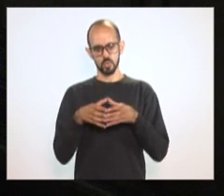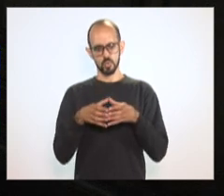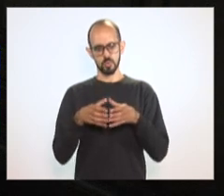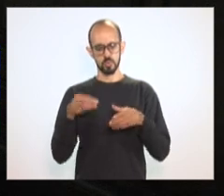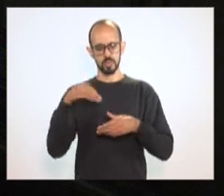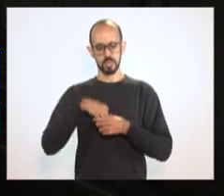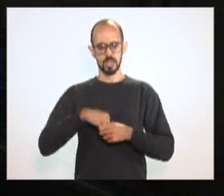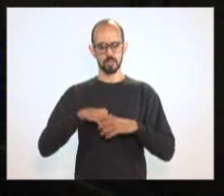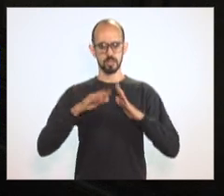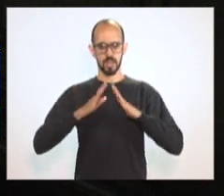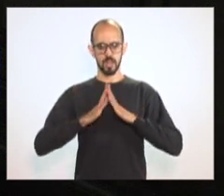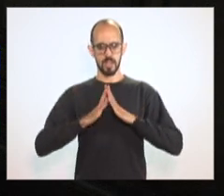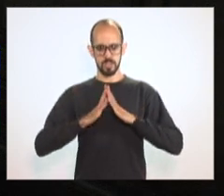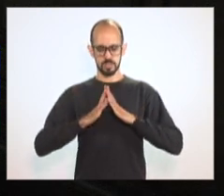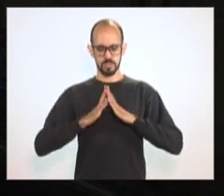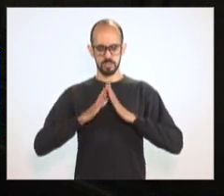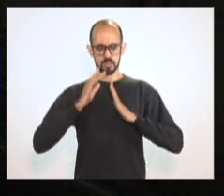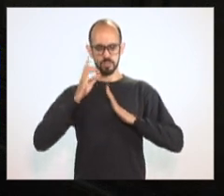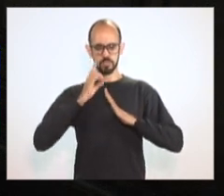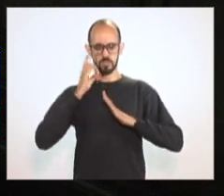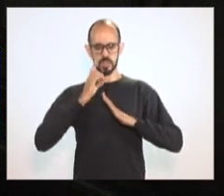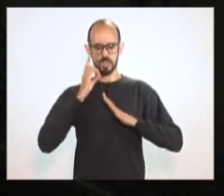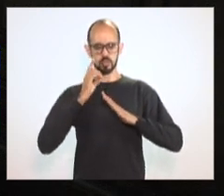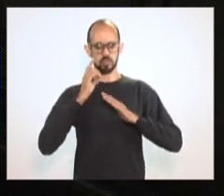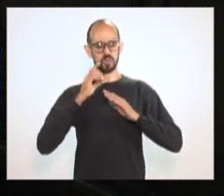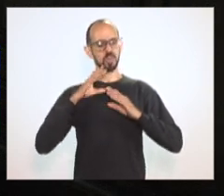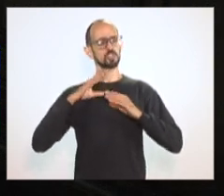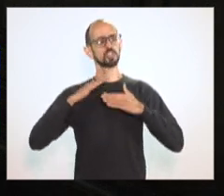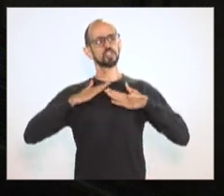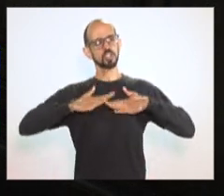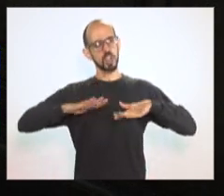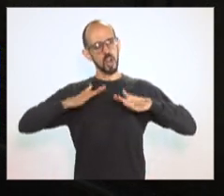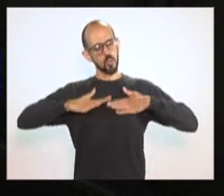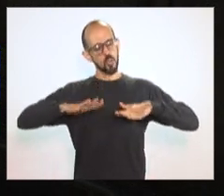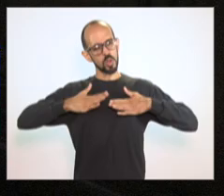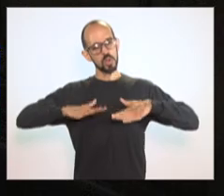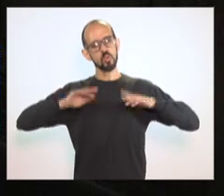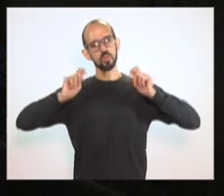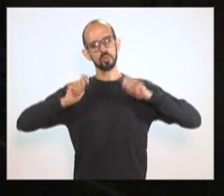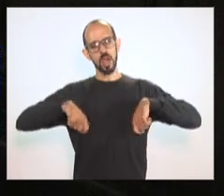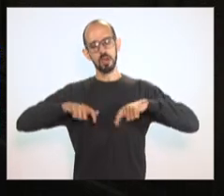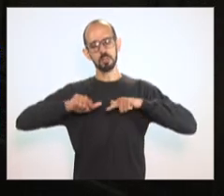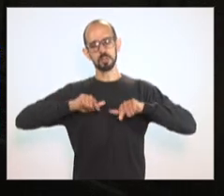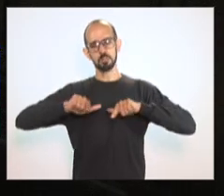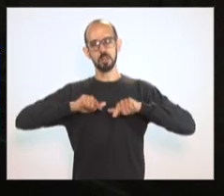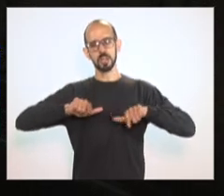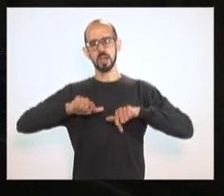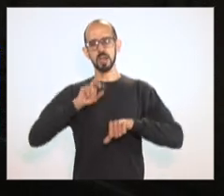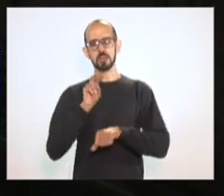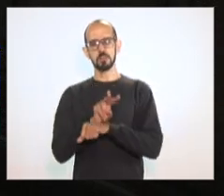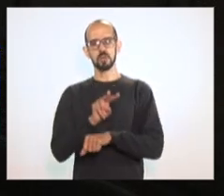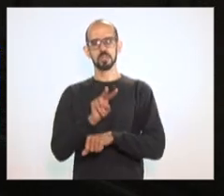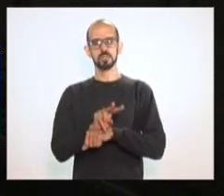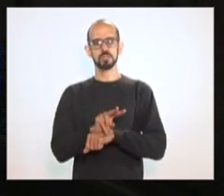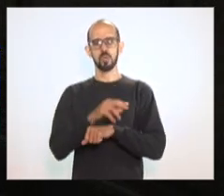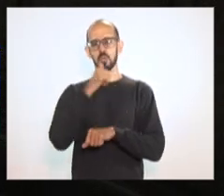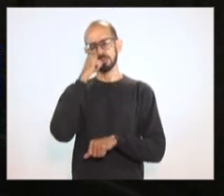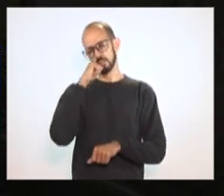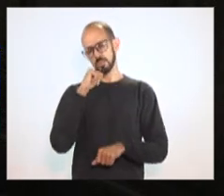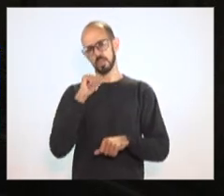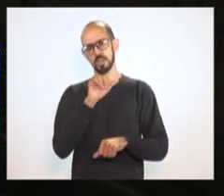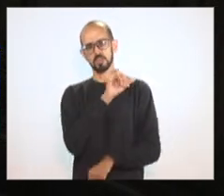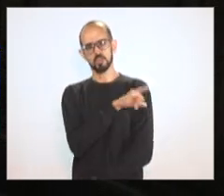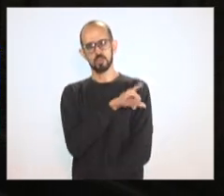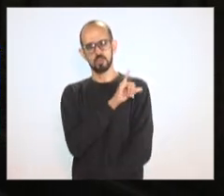casa nós com tranquilidade podemos trabalhar e muito pelas mulheres no estado do Rio de Janeiro somar